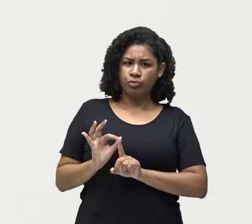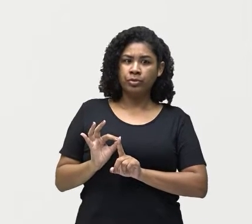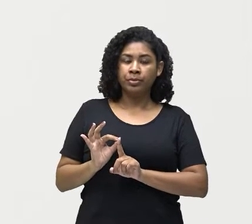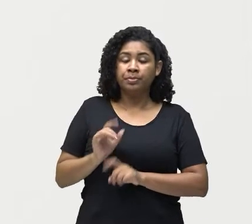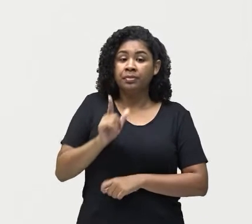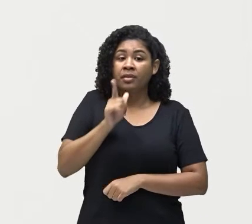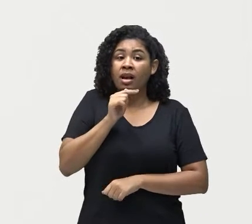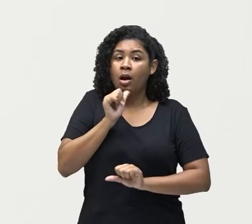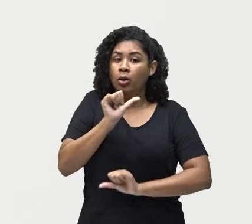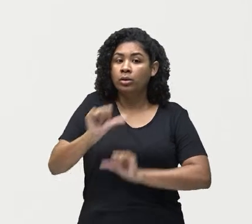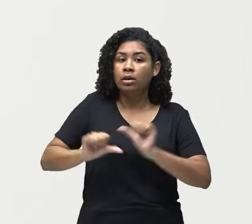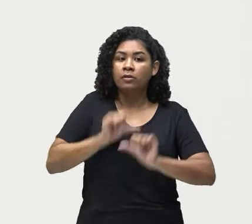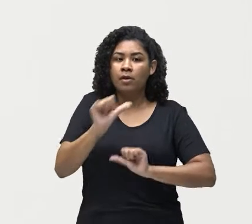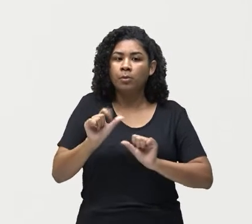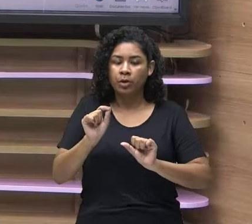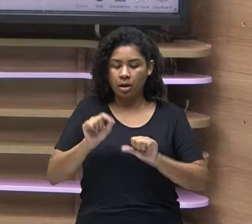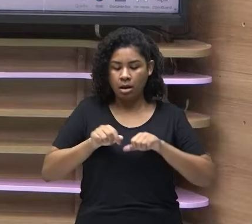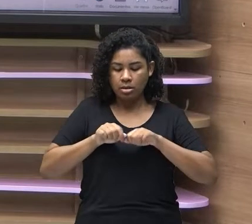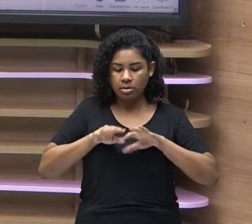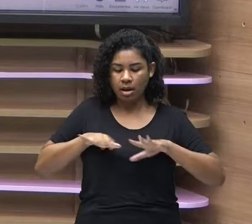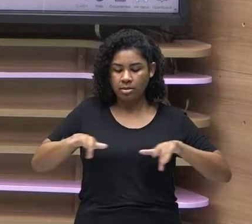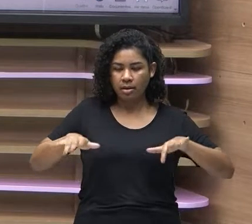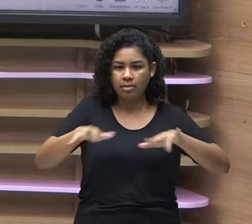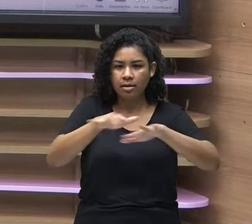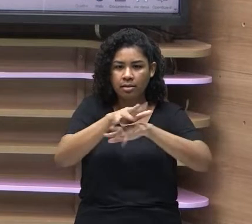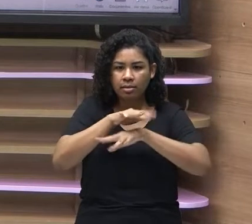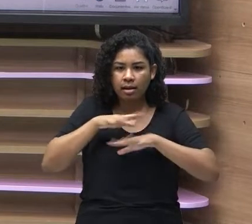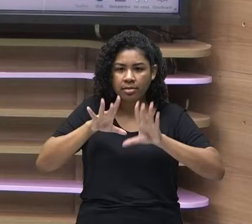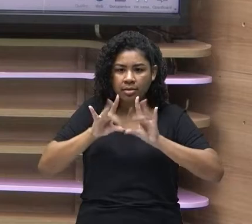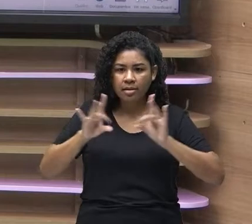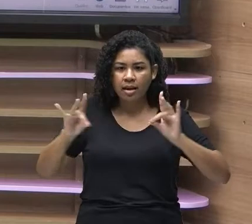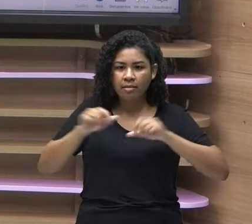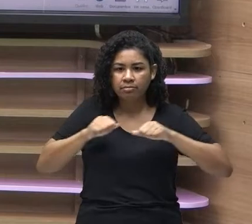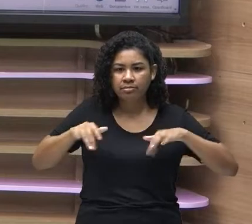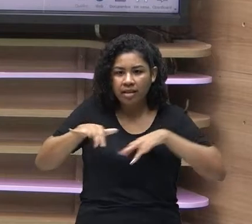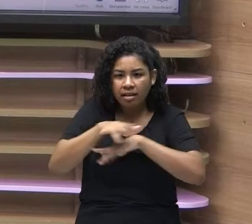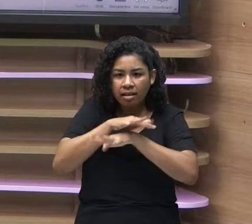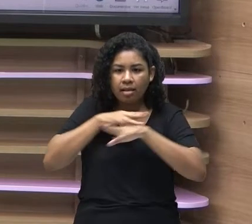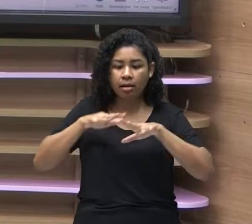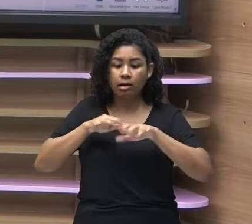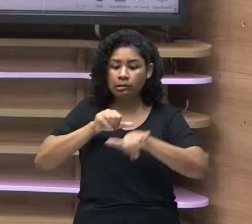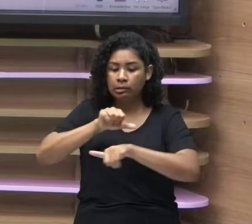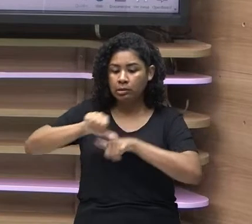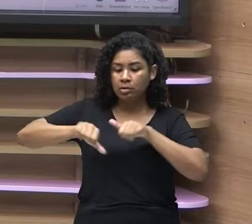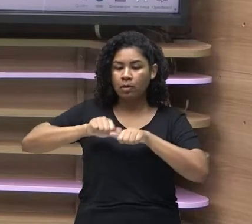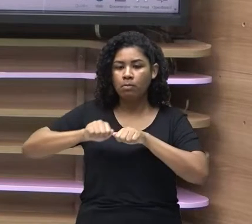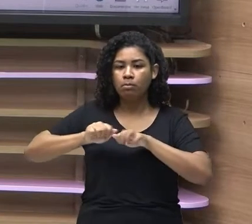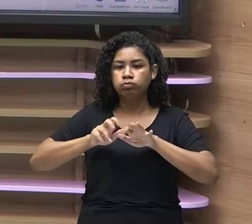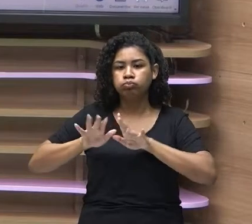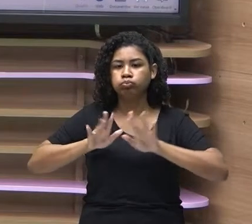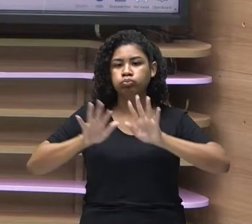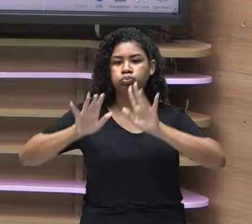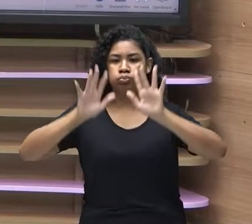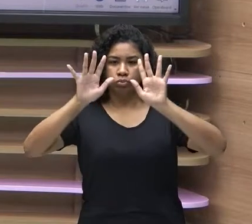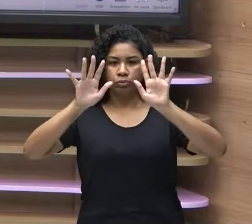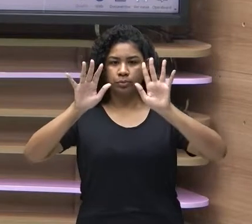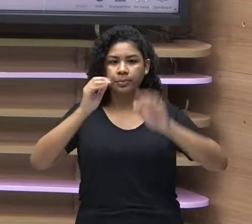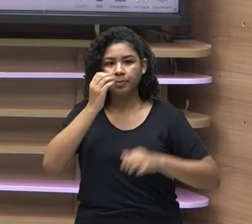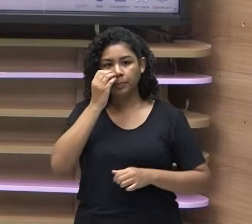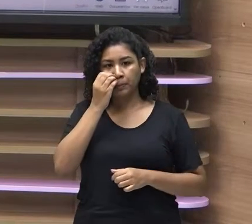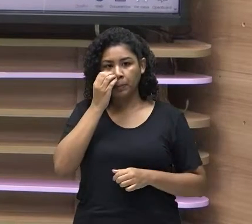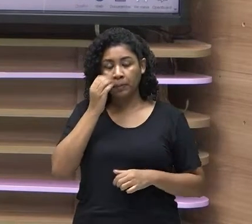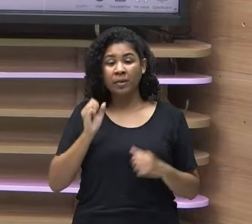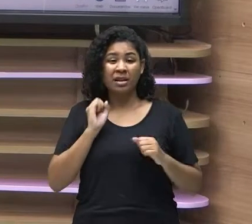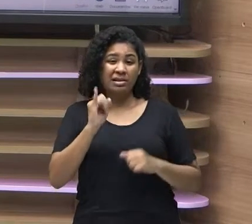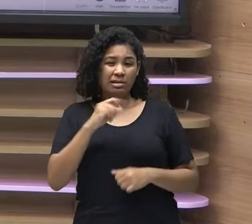passa do estado líquido para o estado gasoso, né? Que é justamente a forma de vapor. Então, se eu tenho a água, coloco água